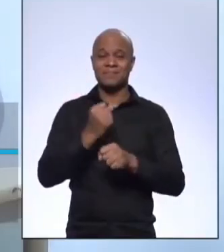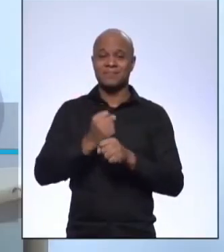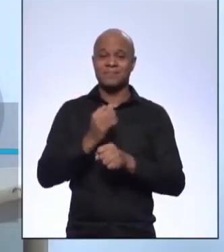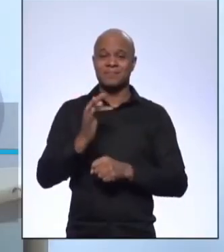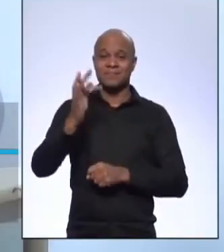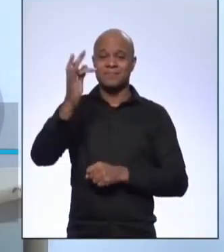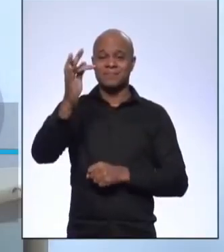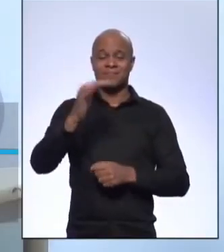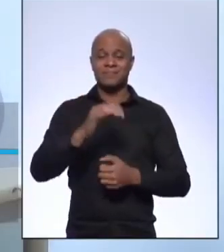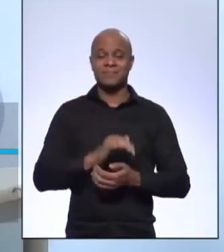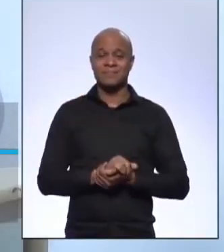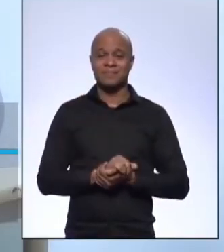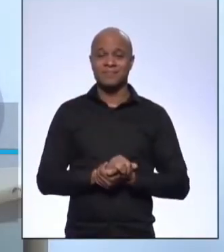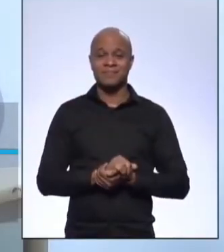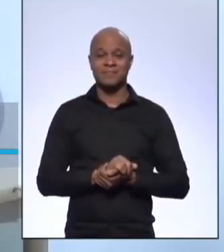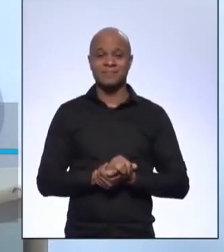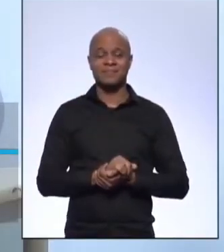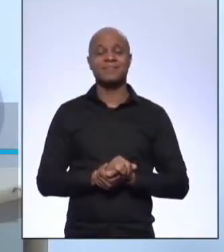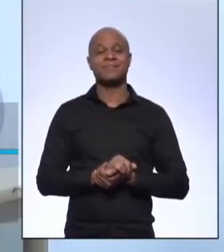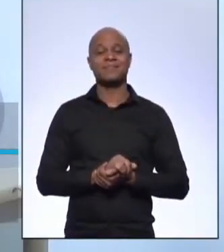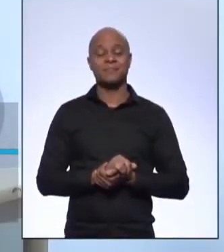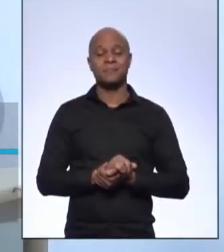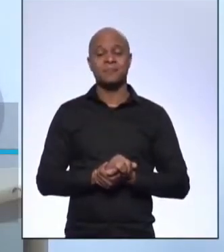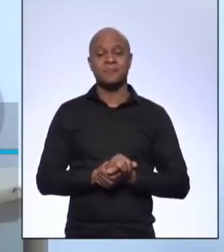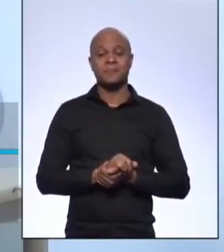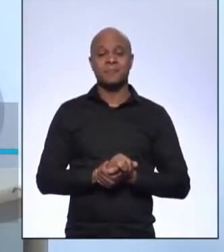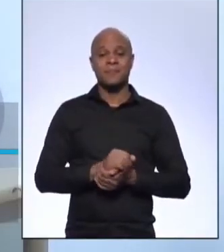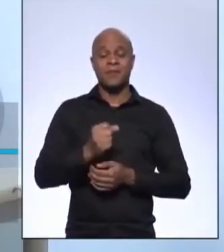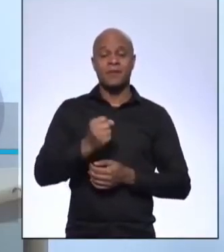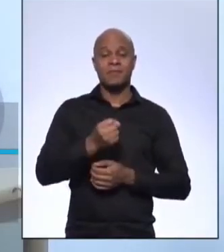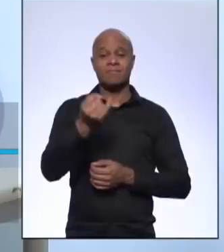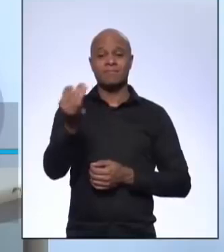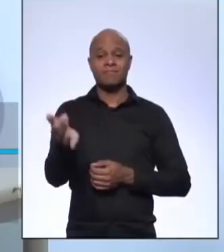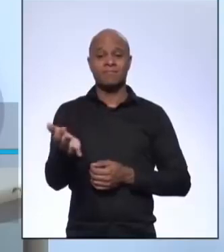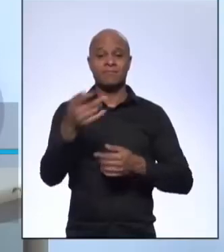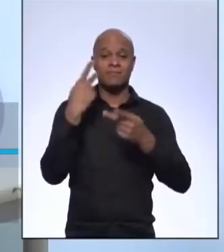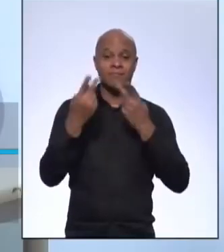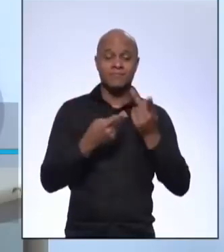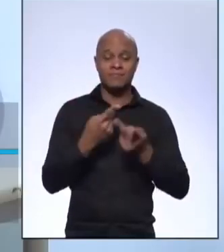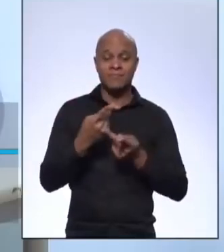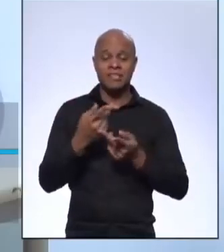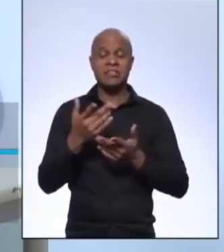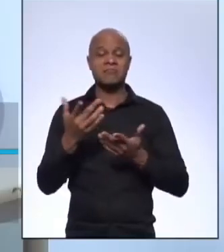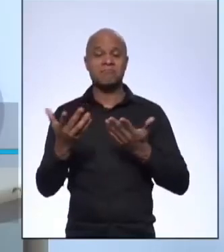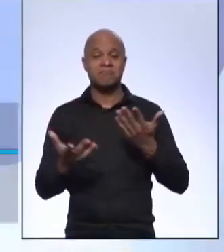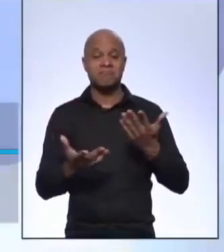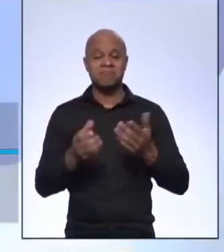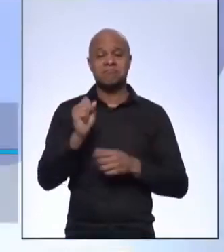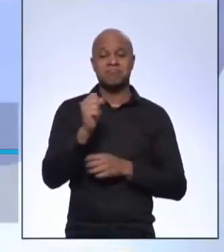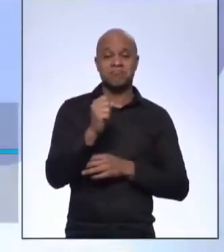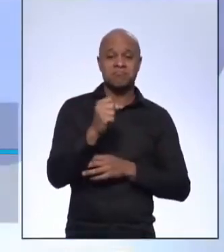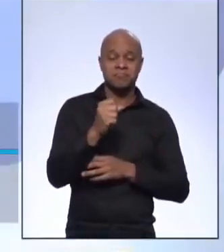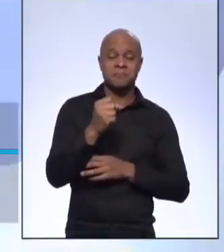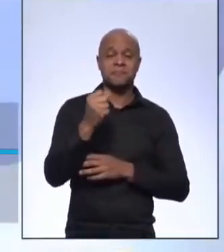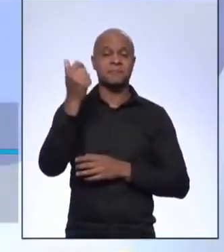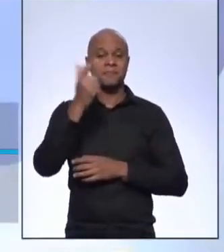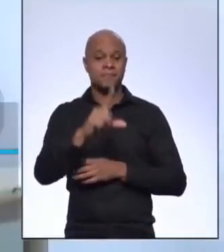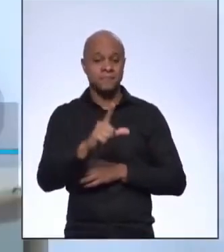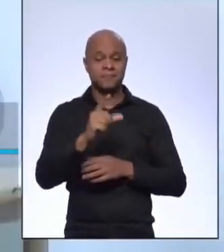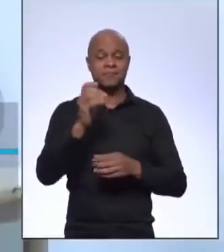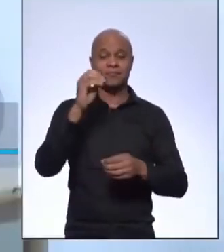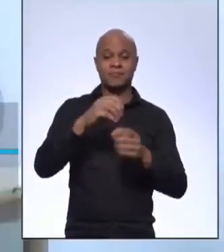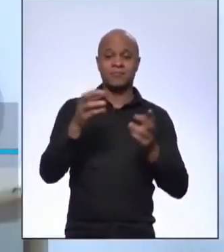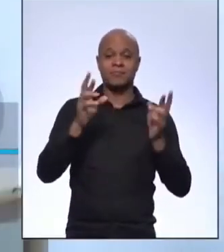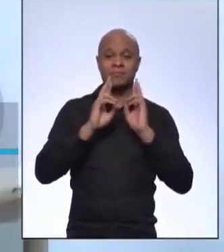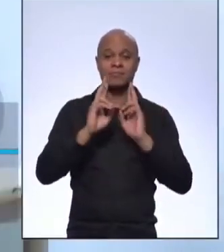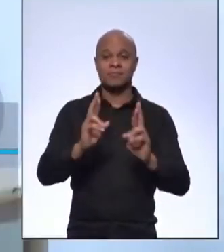bem dividida aqui no nosso chat. A maioria, alguns indicaram, né, sim, outros